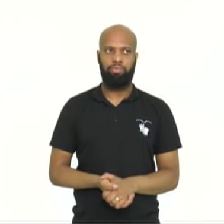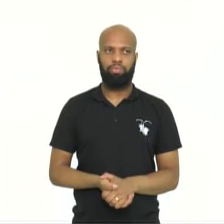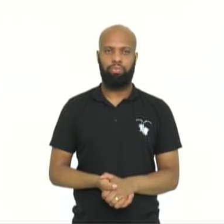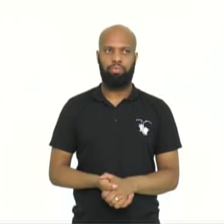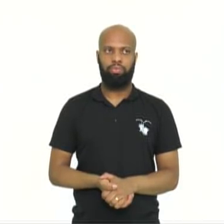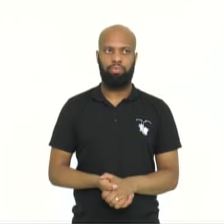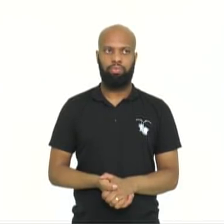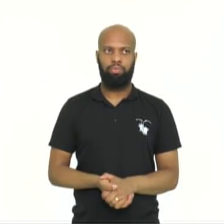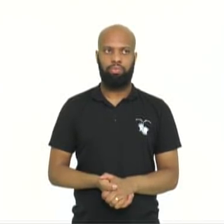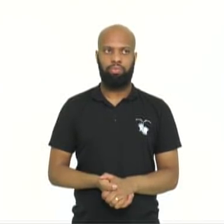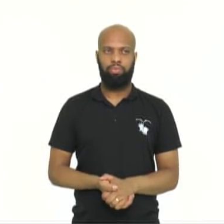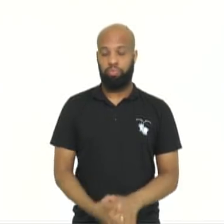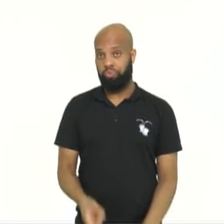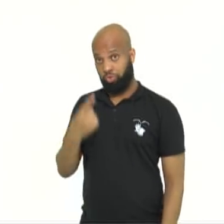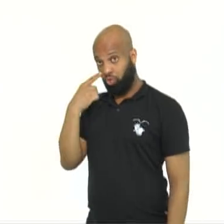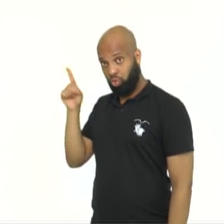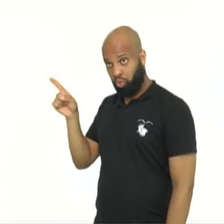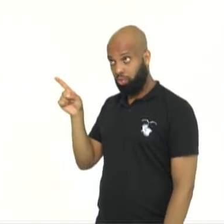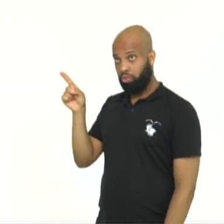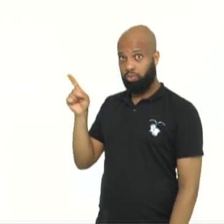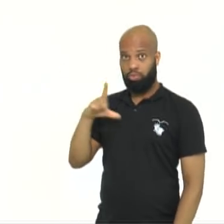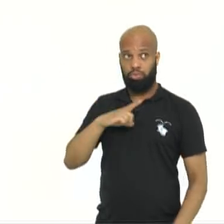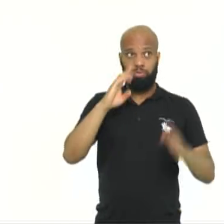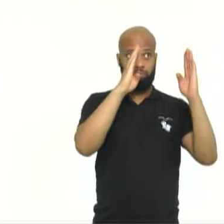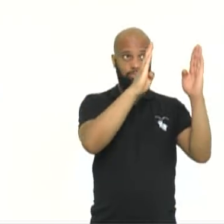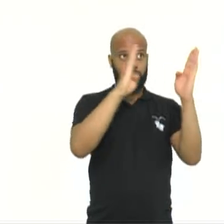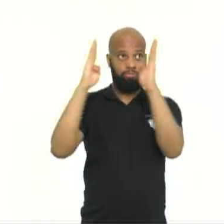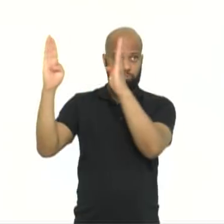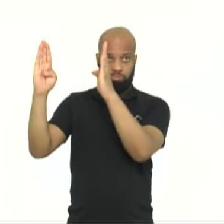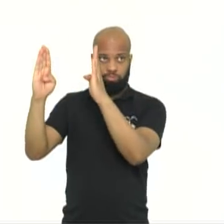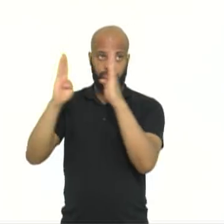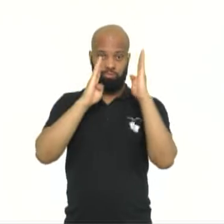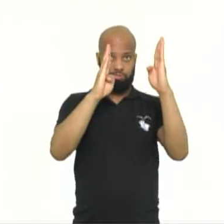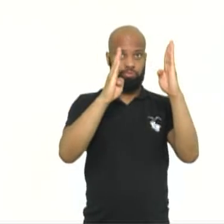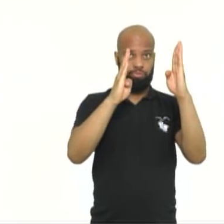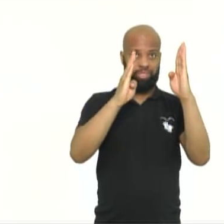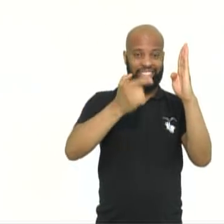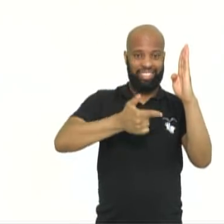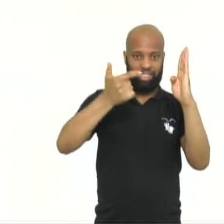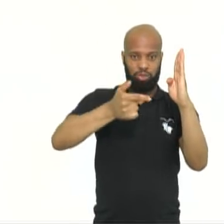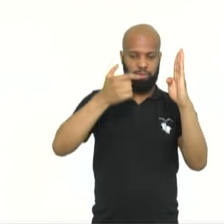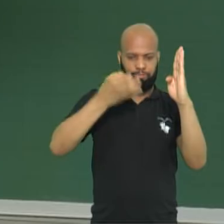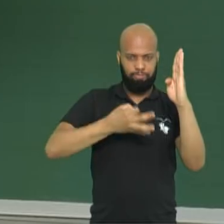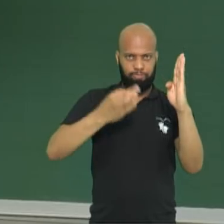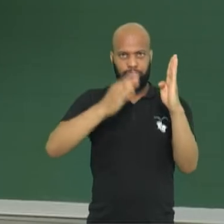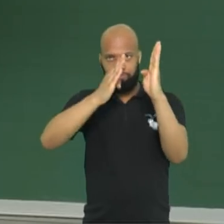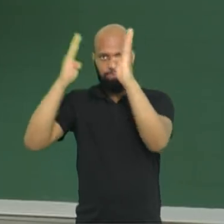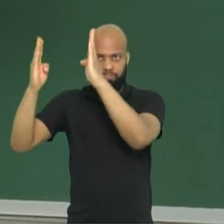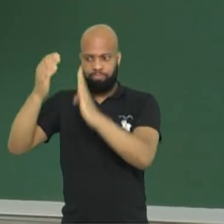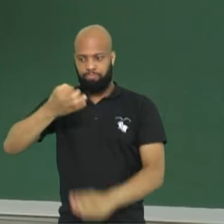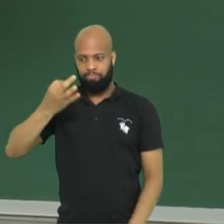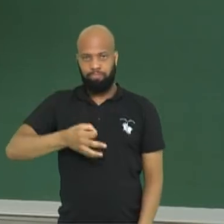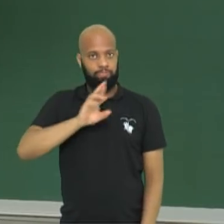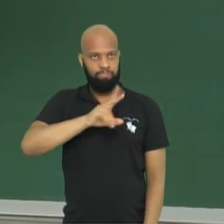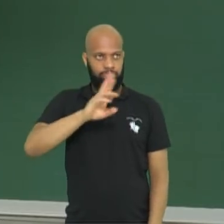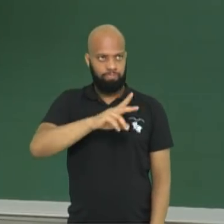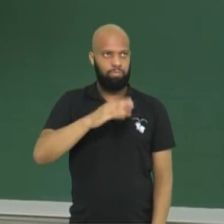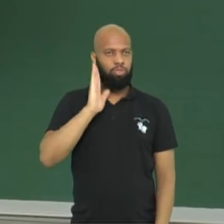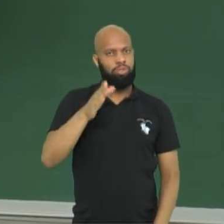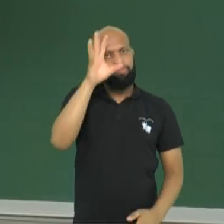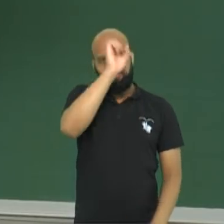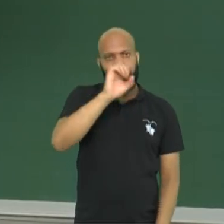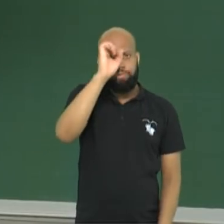eles cantavam. Então, isso nós aprendemos lá também no Fundamental 1, né? Fazer essa conjugação do verbo, né?